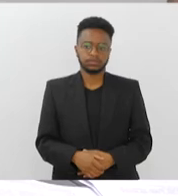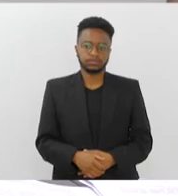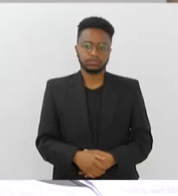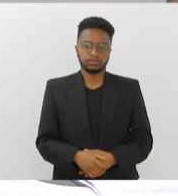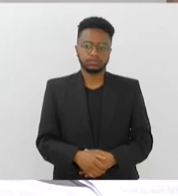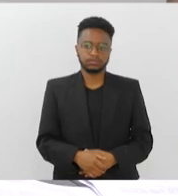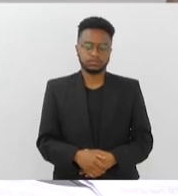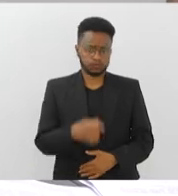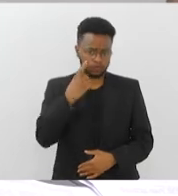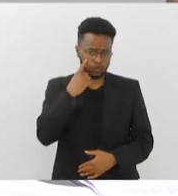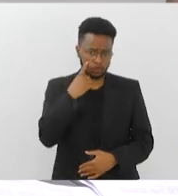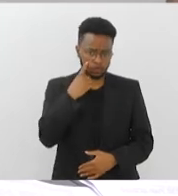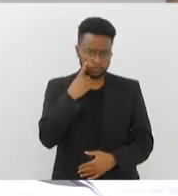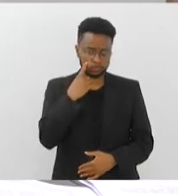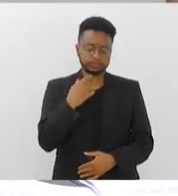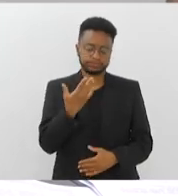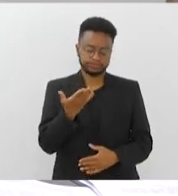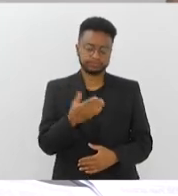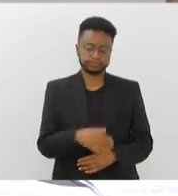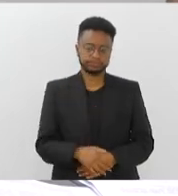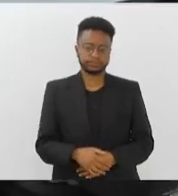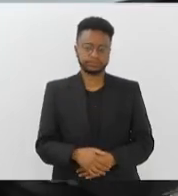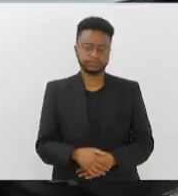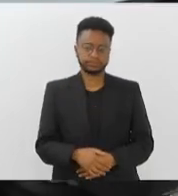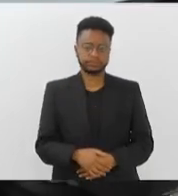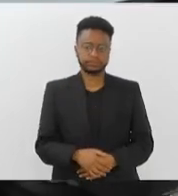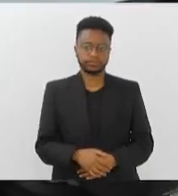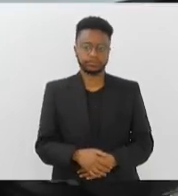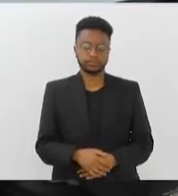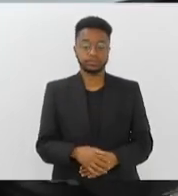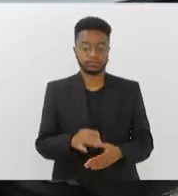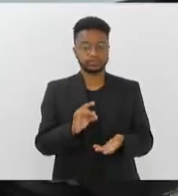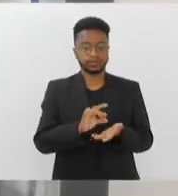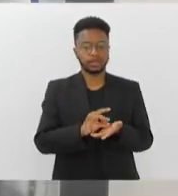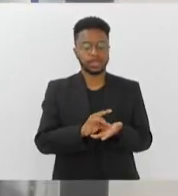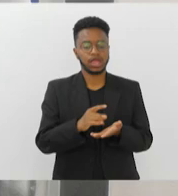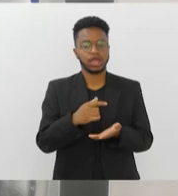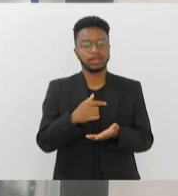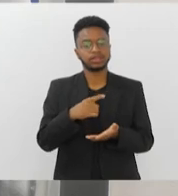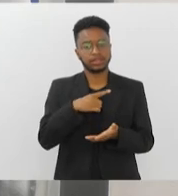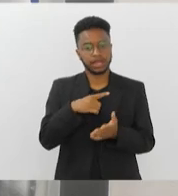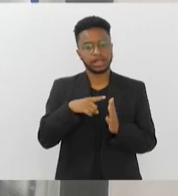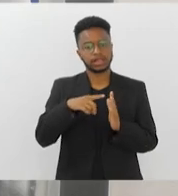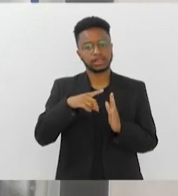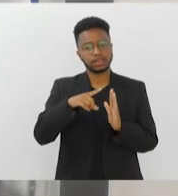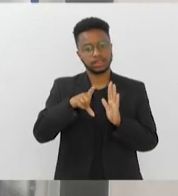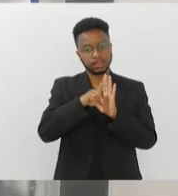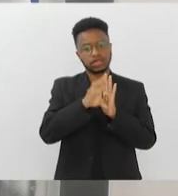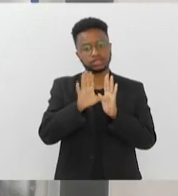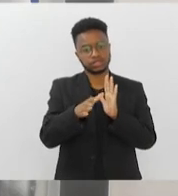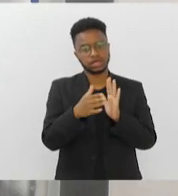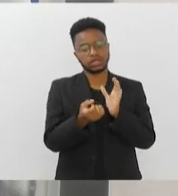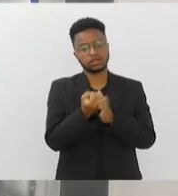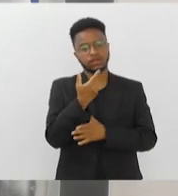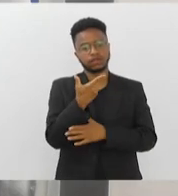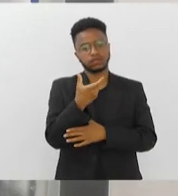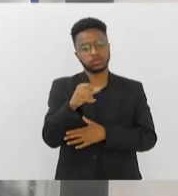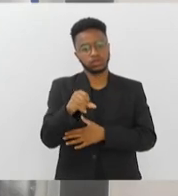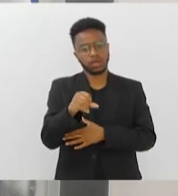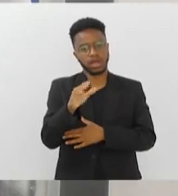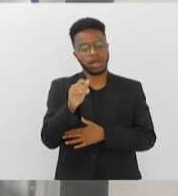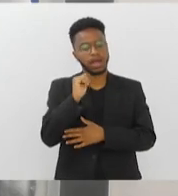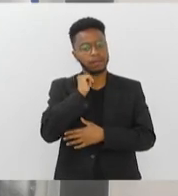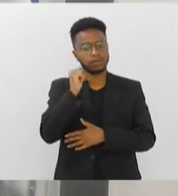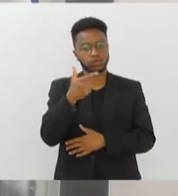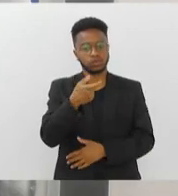Está vendo? Estou vendo. Na verdade, eu lembro dessa discussão. Tem uma lei de 29 de abril de 2019, de